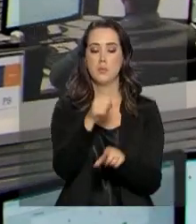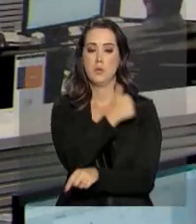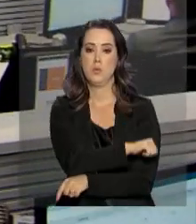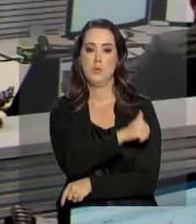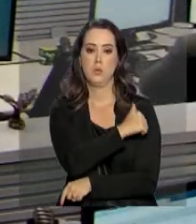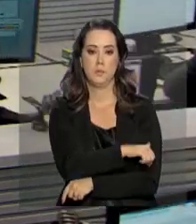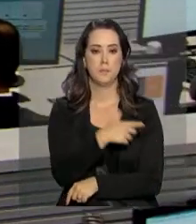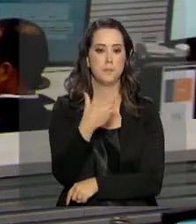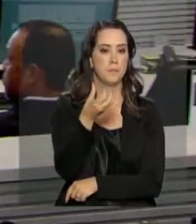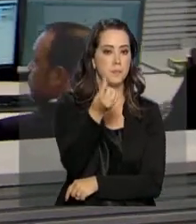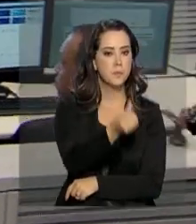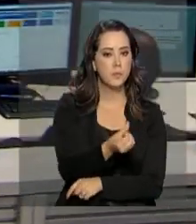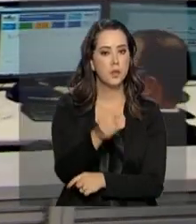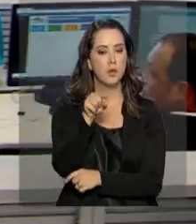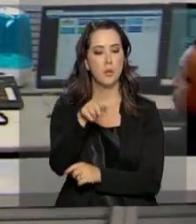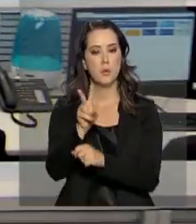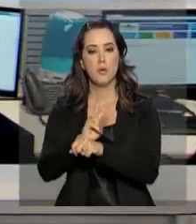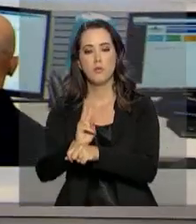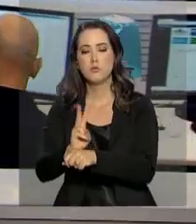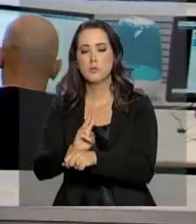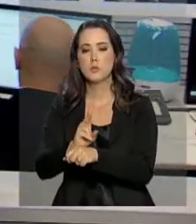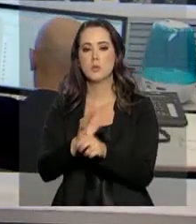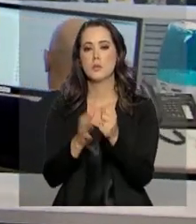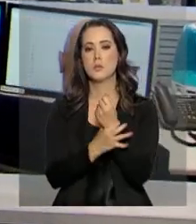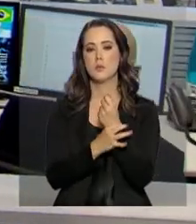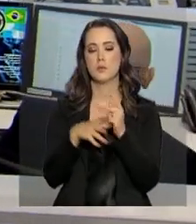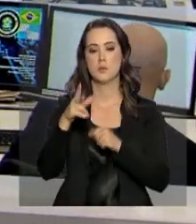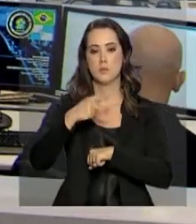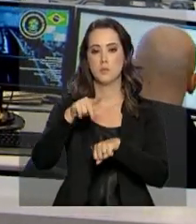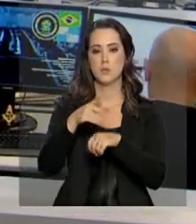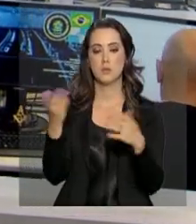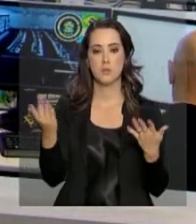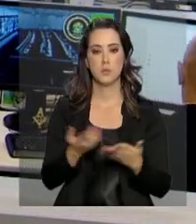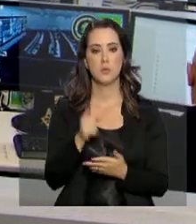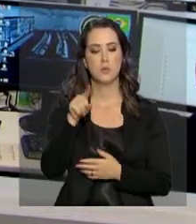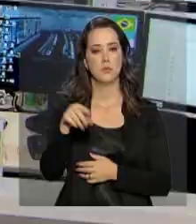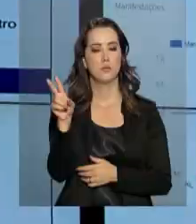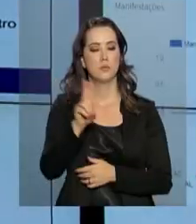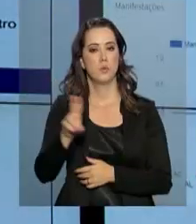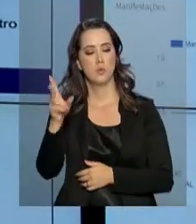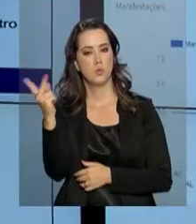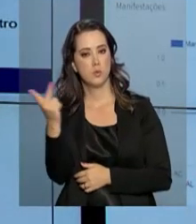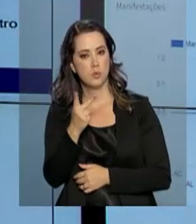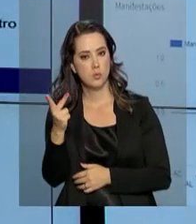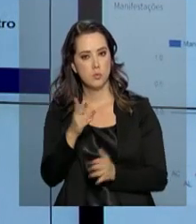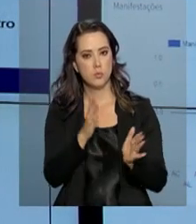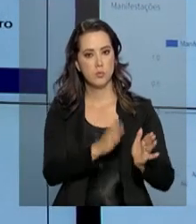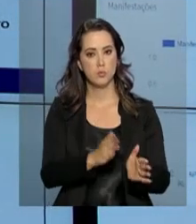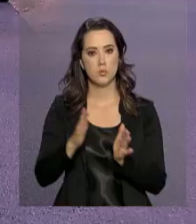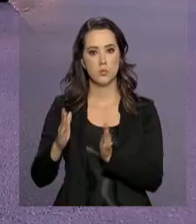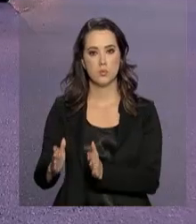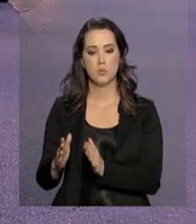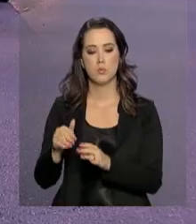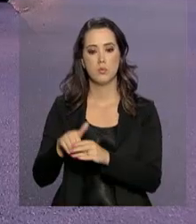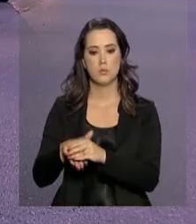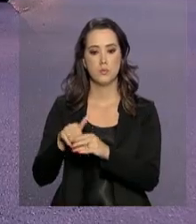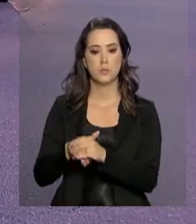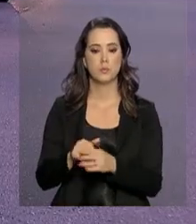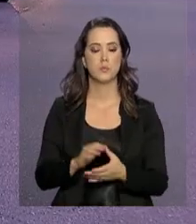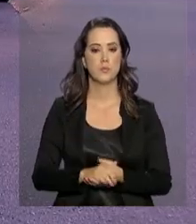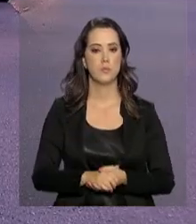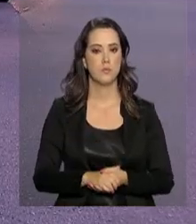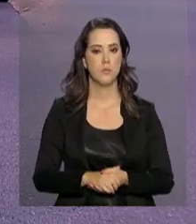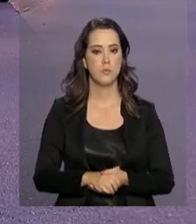em 2016 para monitorar a segurança no país agora vai ser usado nos dois turnos das eleições o centro